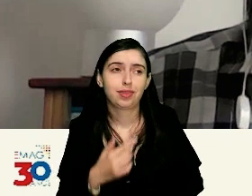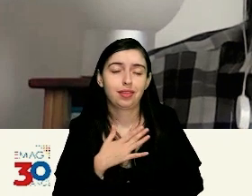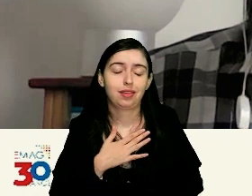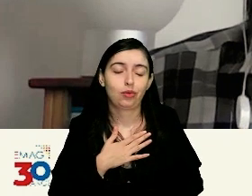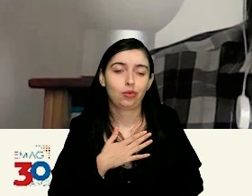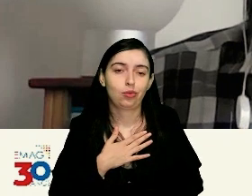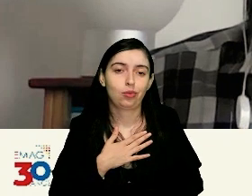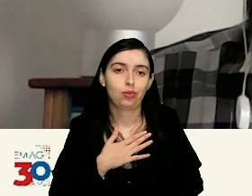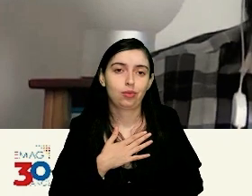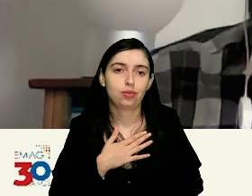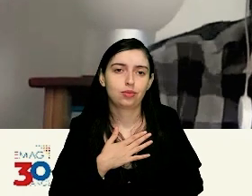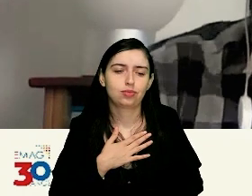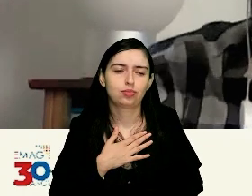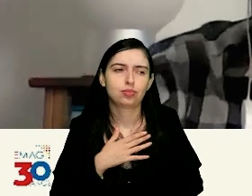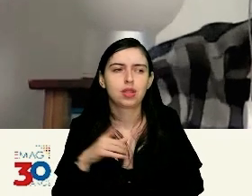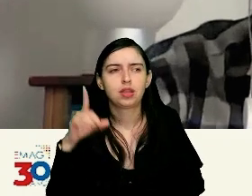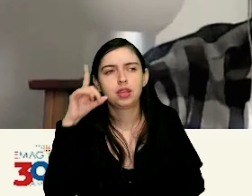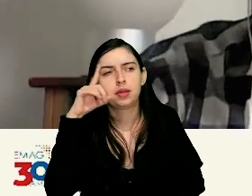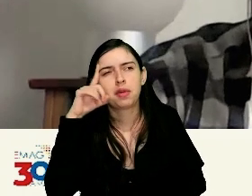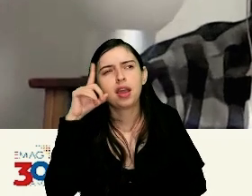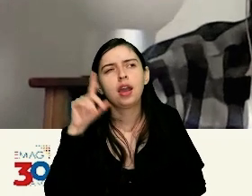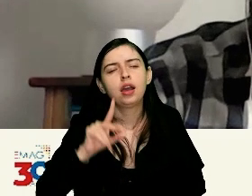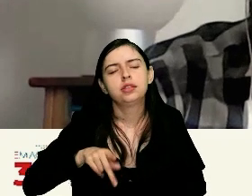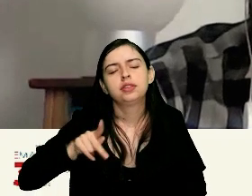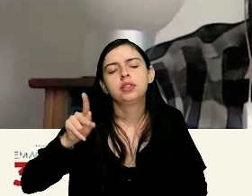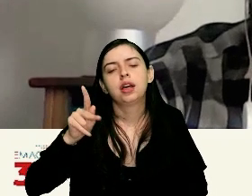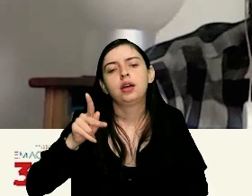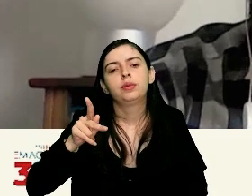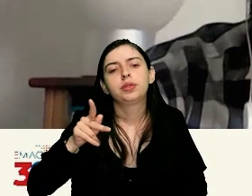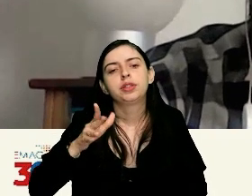sempre fico pensando assim, a questão do luto, né?